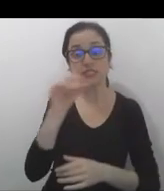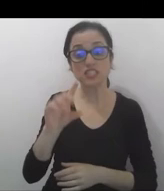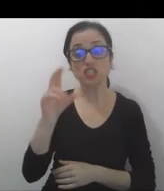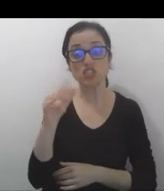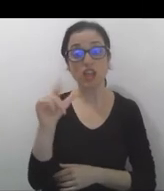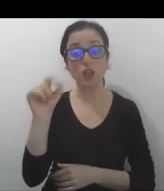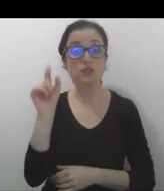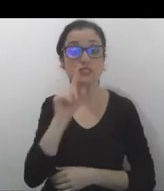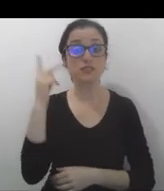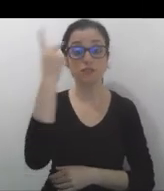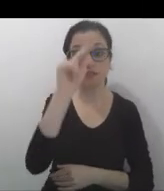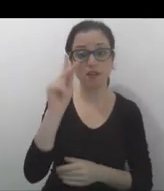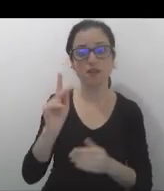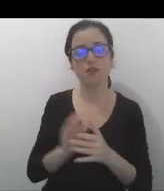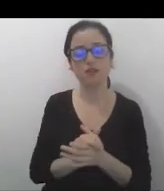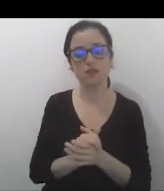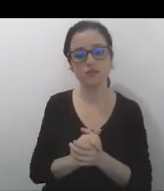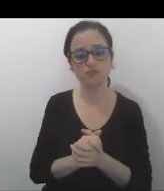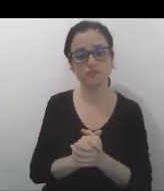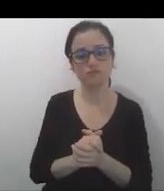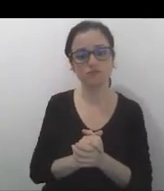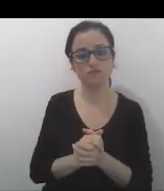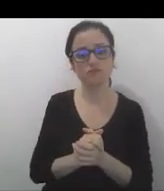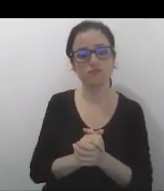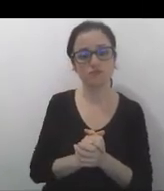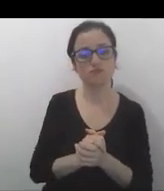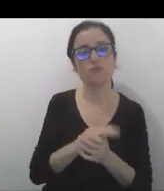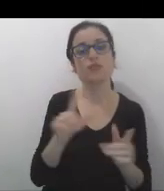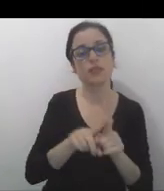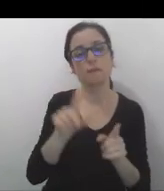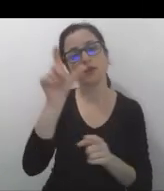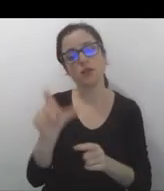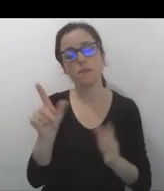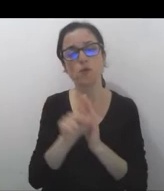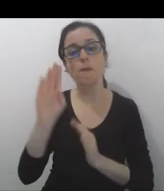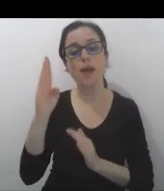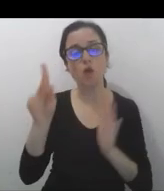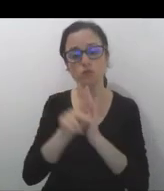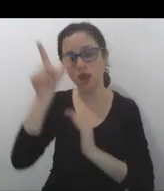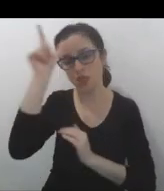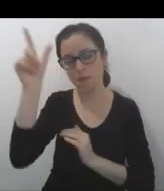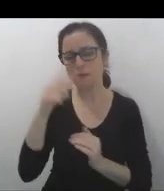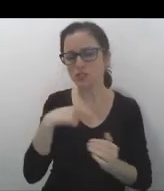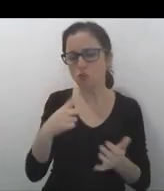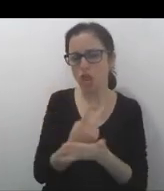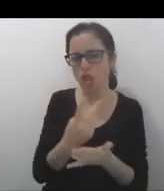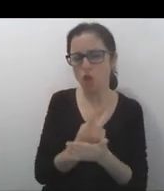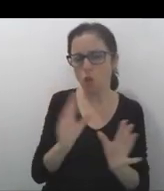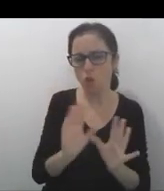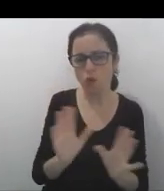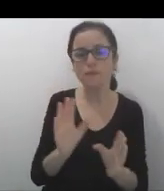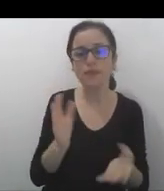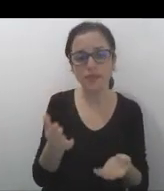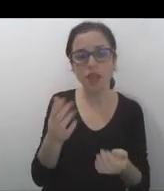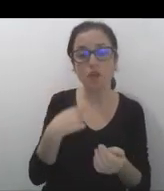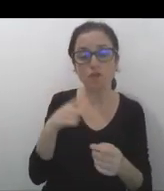currículos, tanto do Institute of Design de Chicago e também da Bauhaus, né? Aliás, isso foi